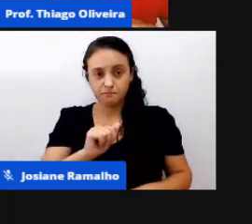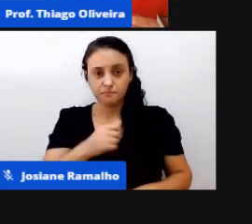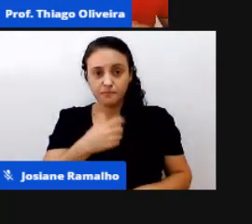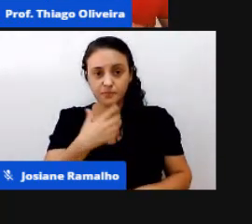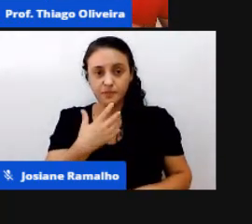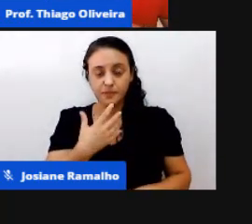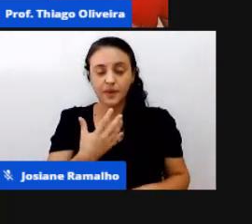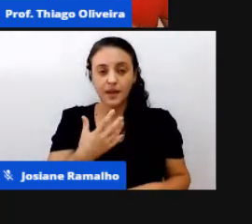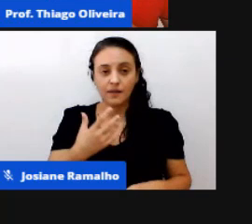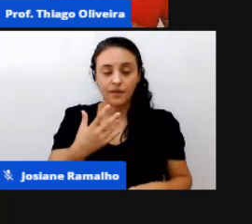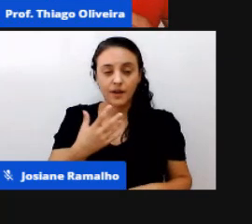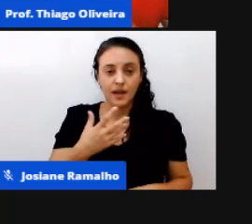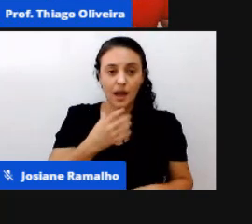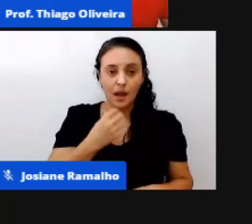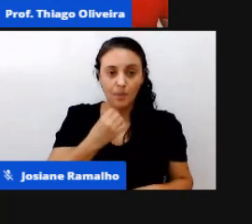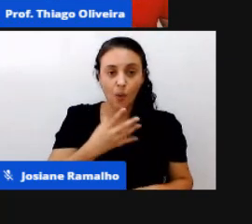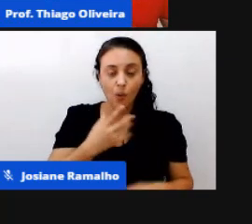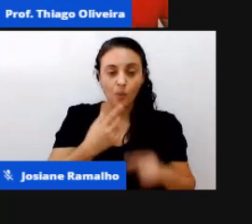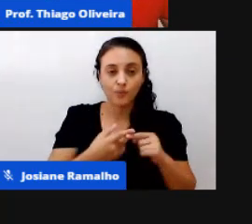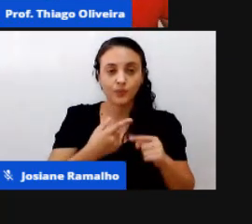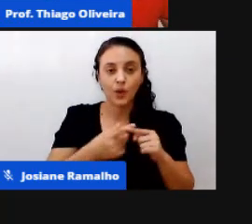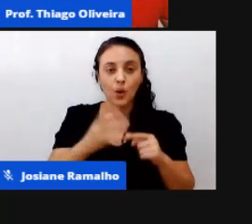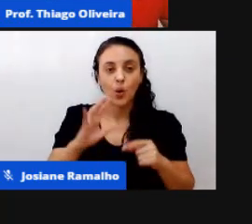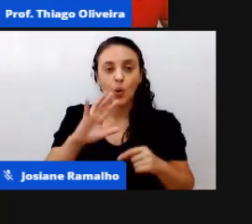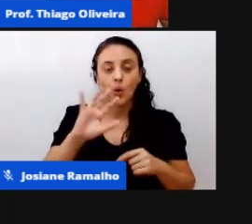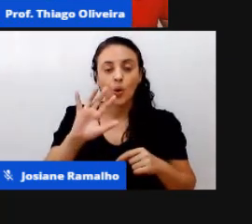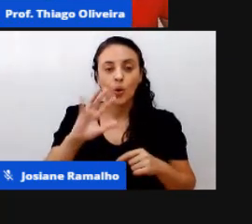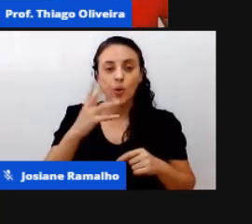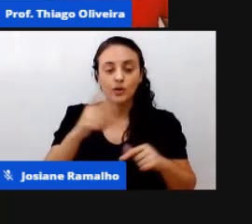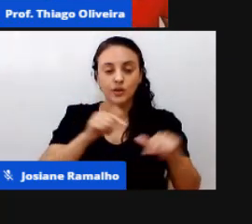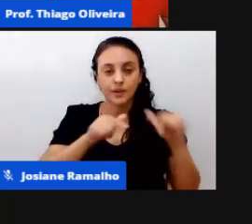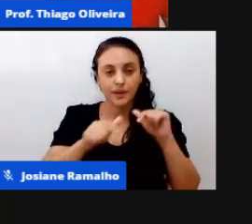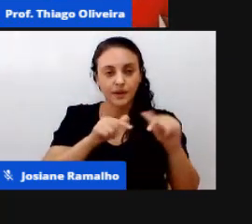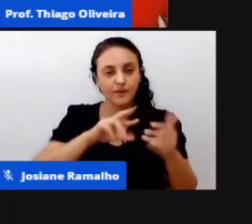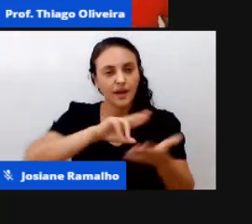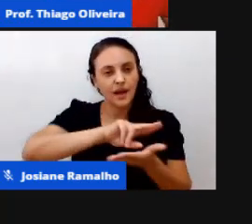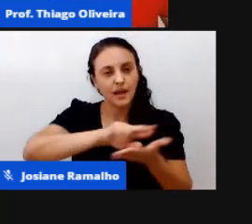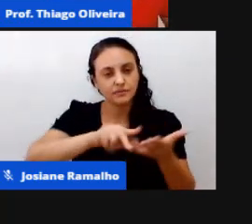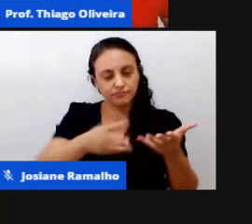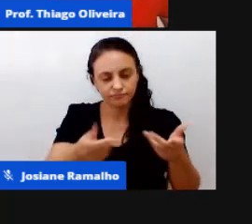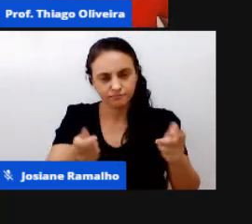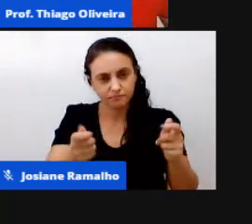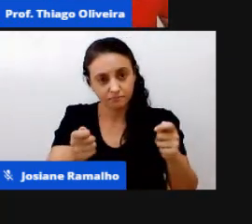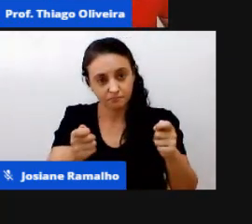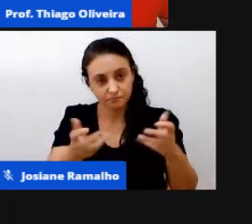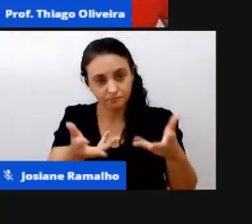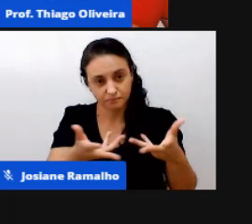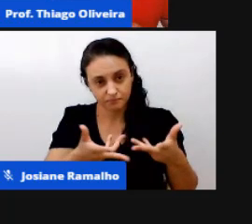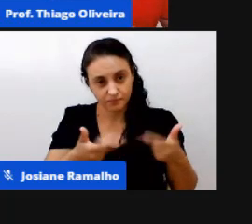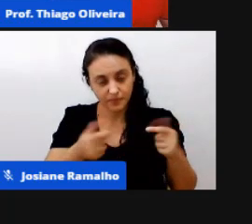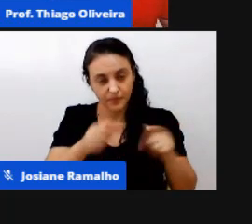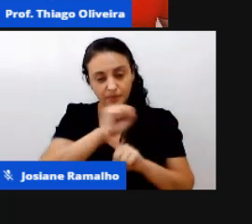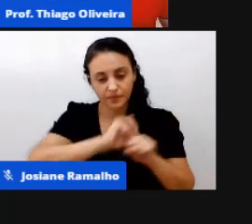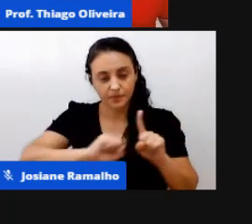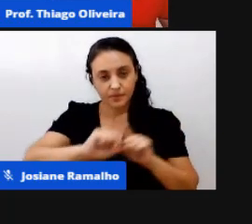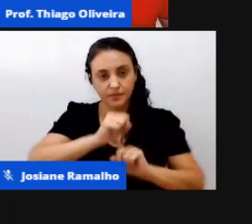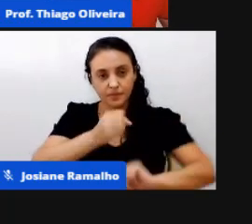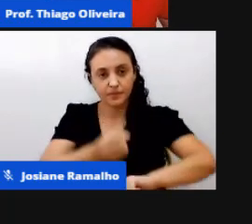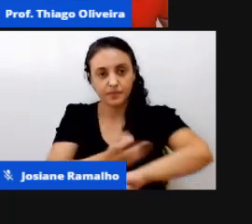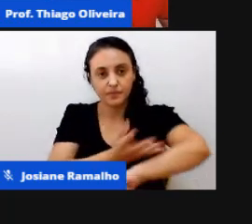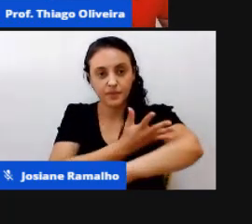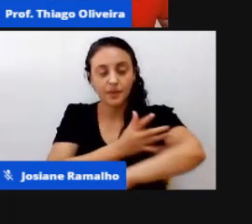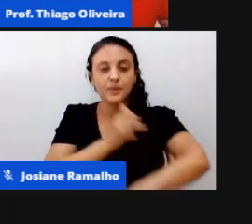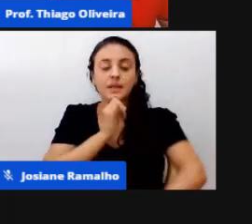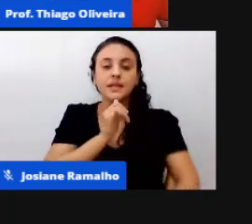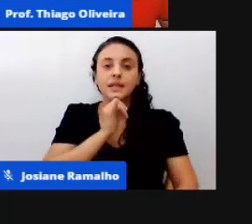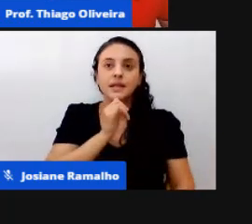a questão das competências socioemocionais, né? Por exemplo, quando a gente está trabalhando a